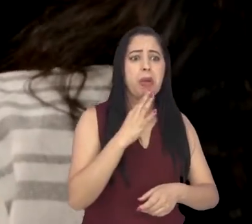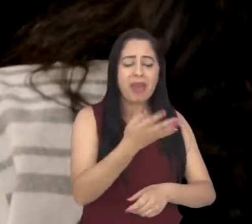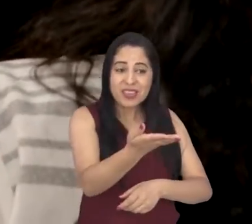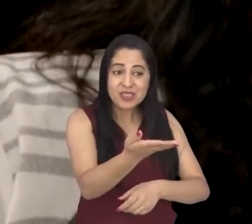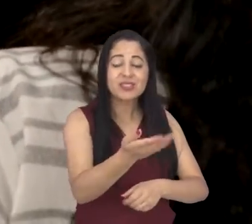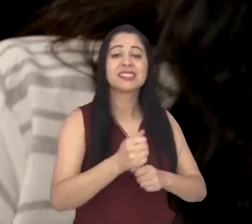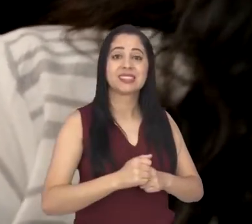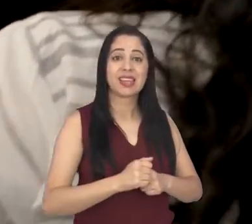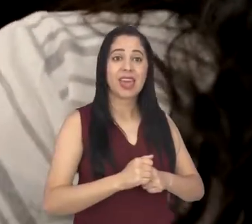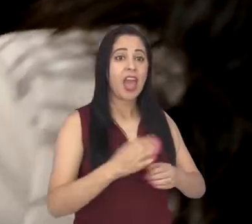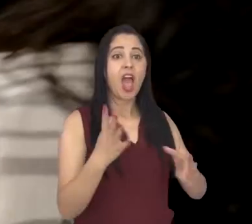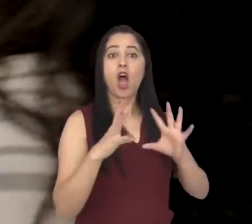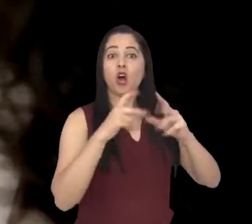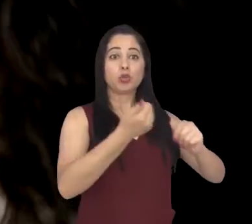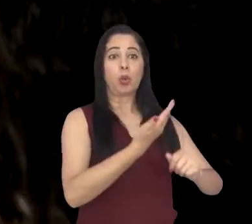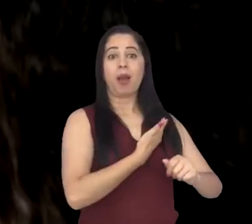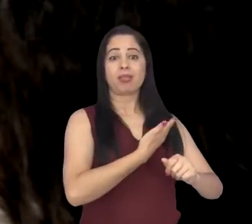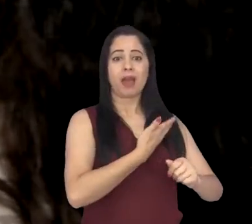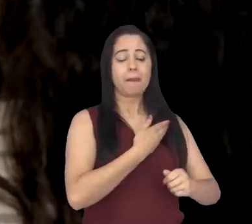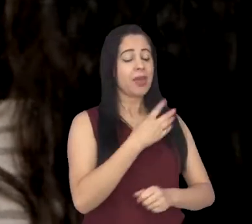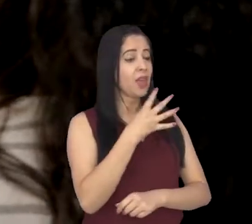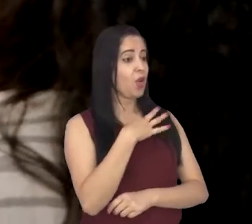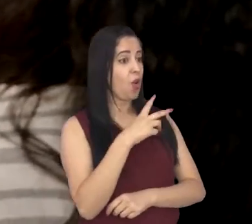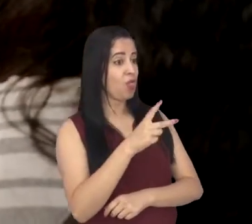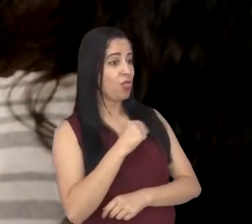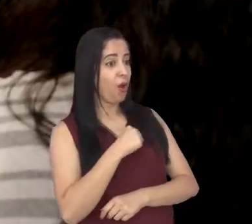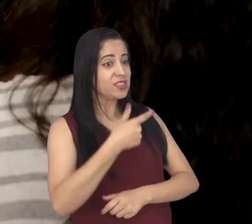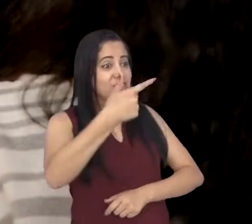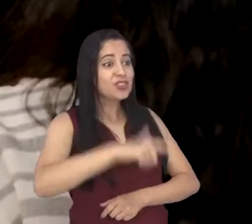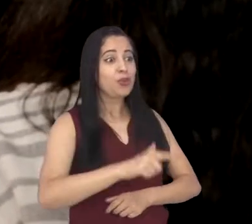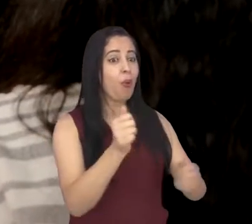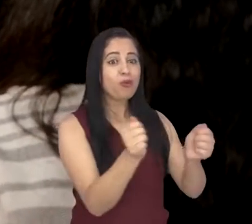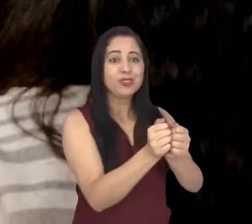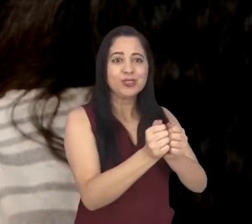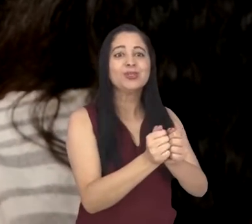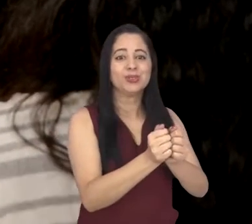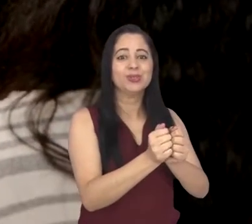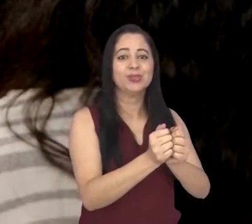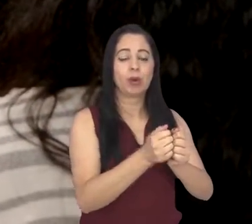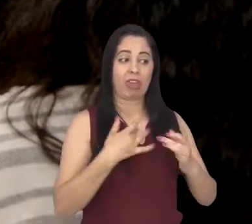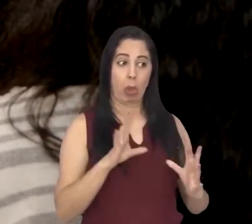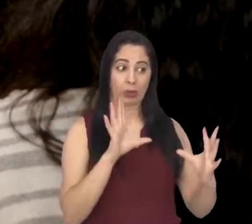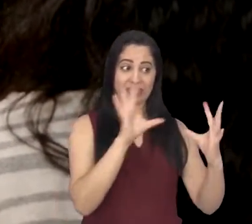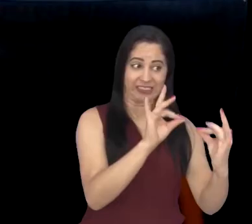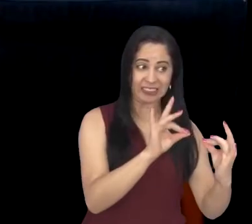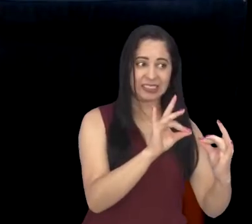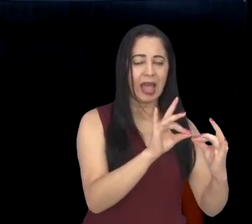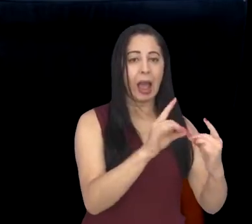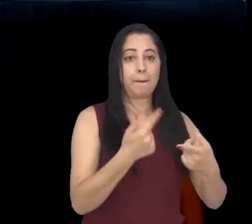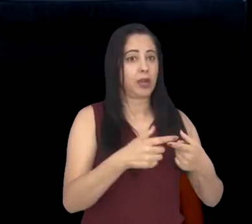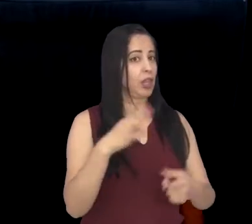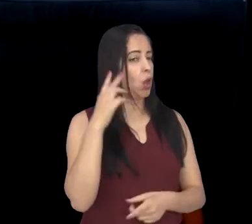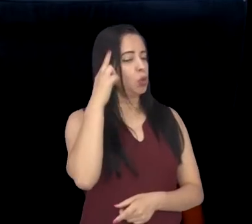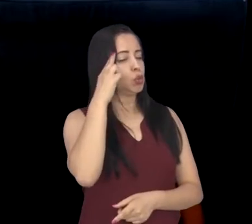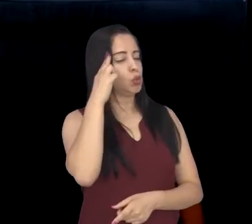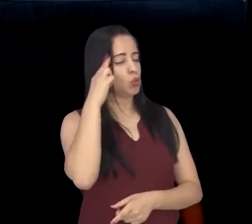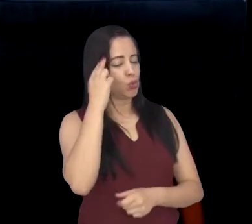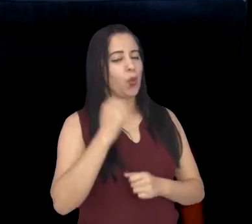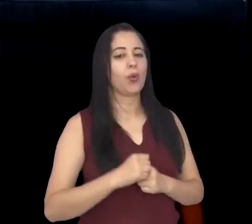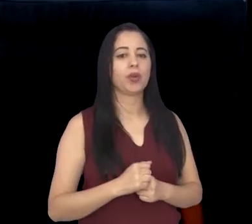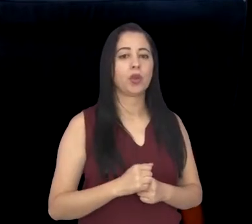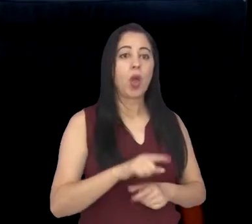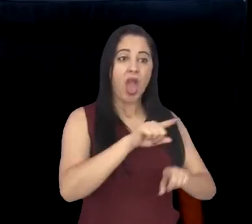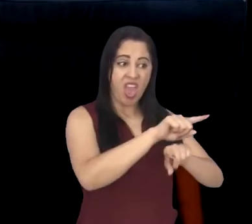Globo, o Mercadante, diretor. Eu falei, gente, são eles de novo. Eu colei neles, que era o meu sonho, né? E eles